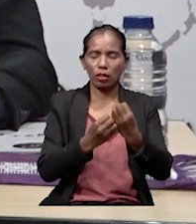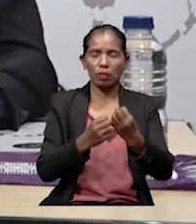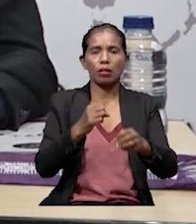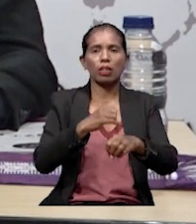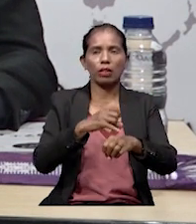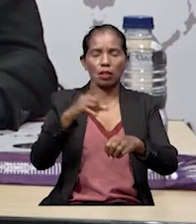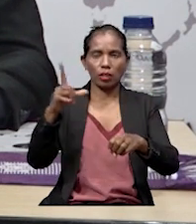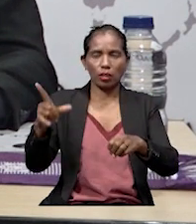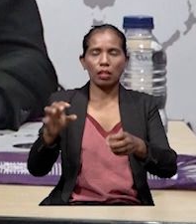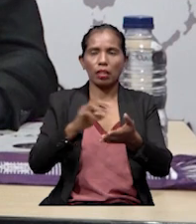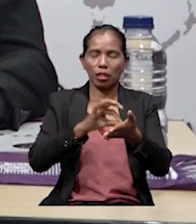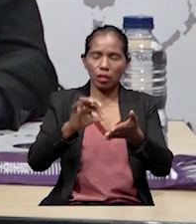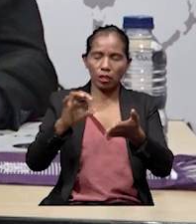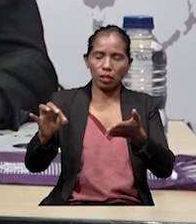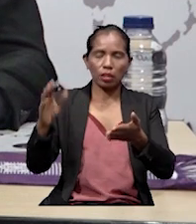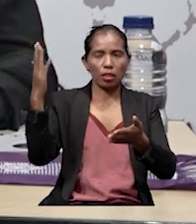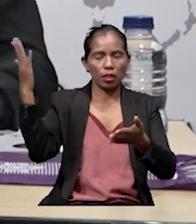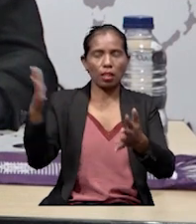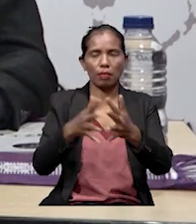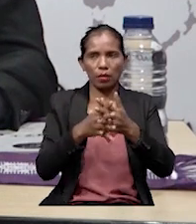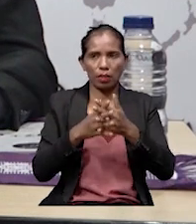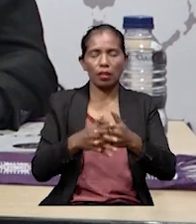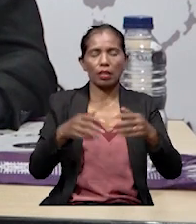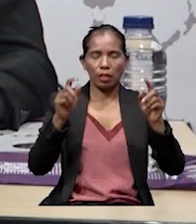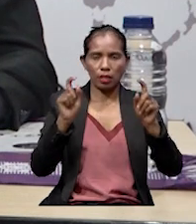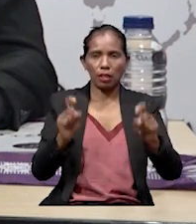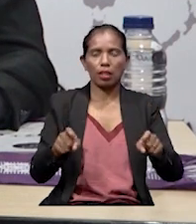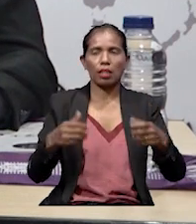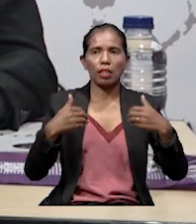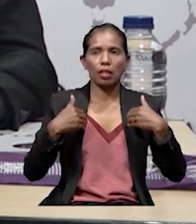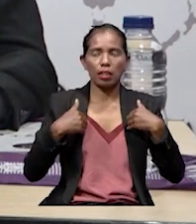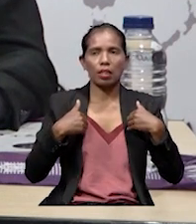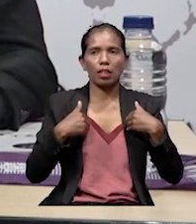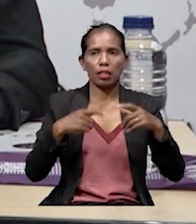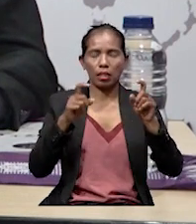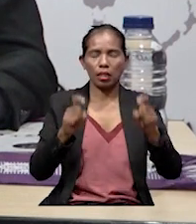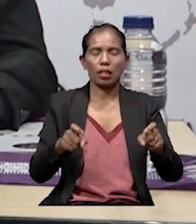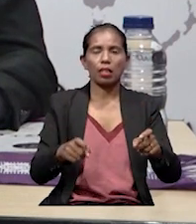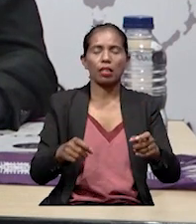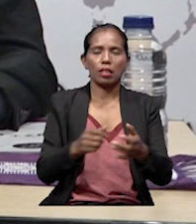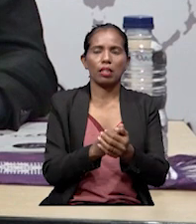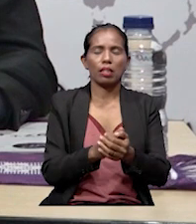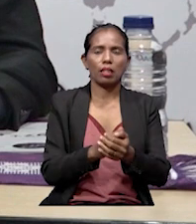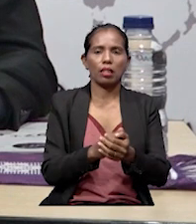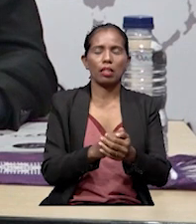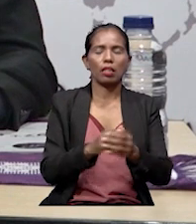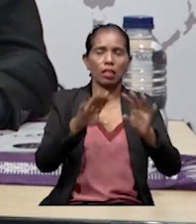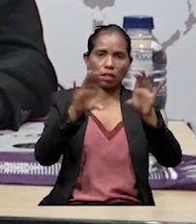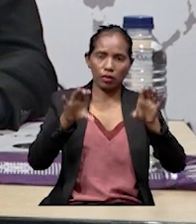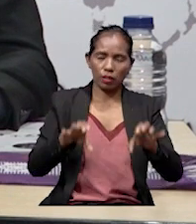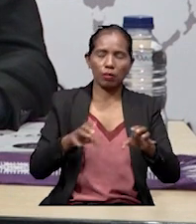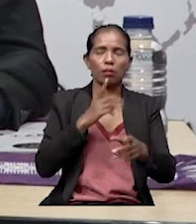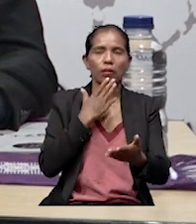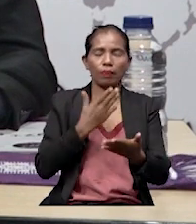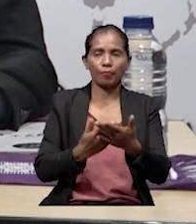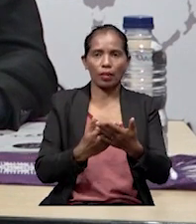neba registrado em Nova York, tem que ir tratado ao Cirebolesir, tem que ir charter. E graças a Deus,